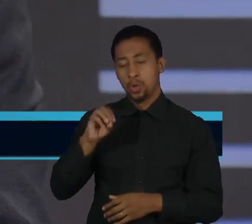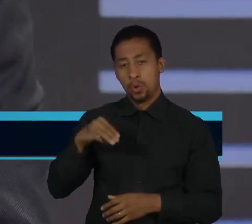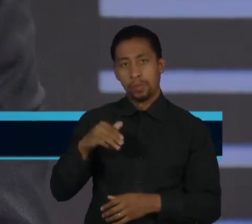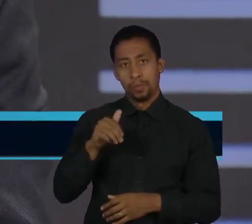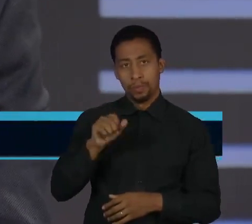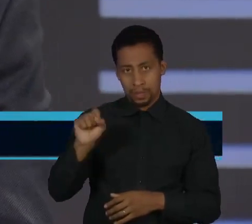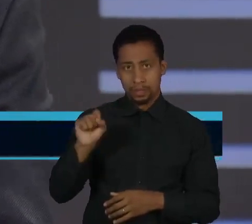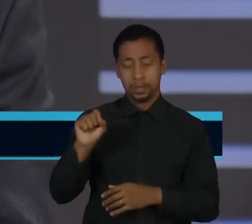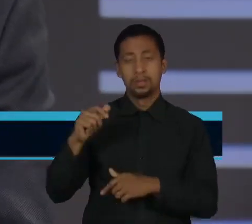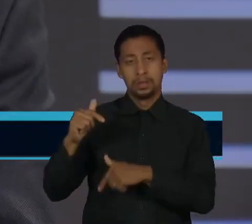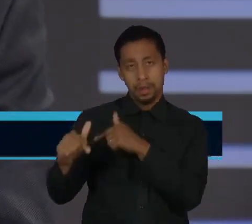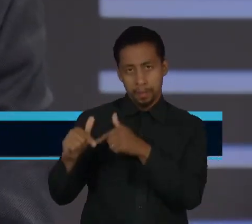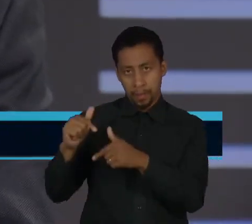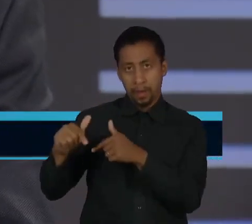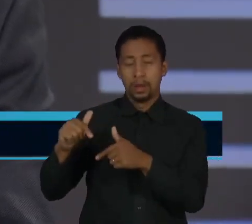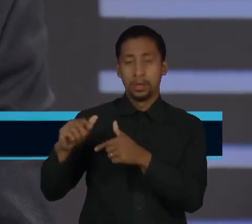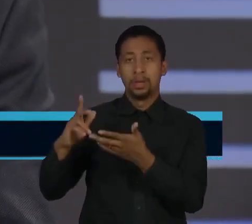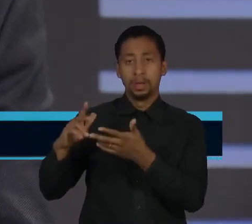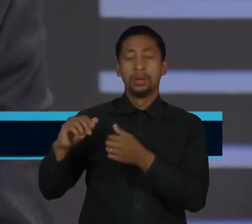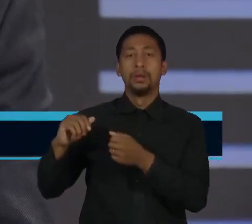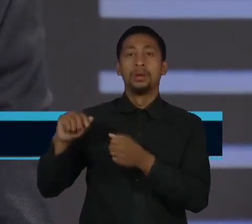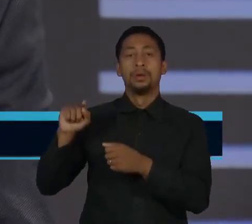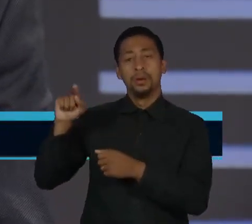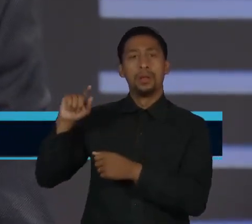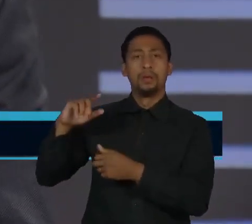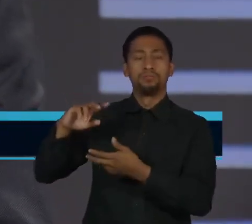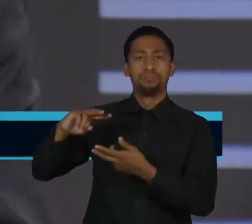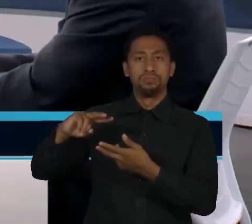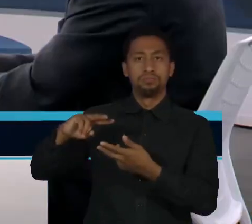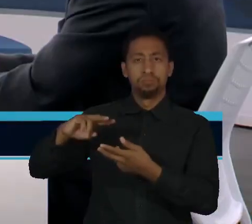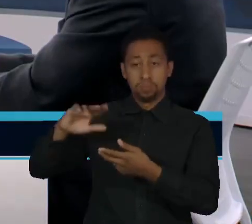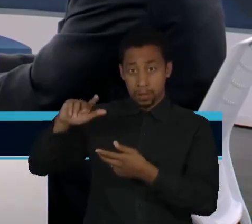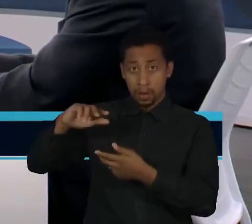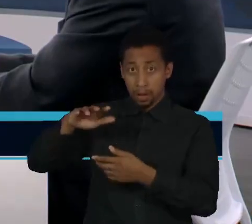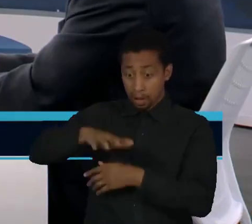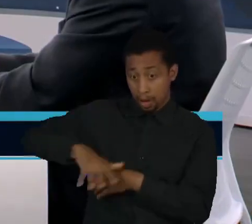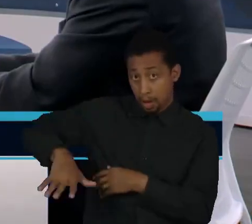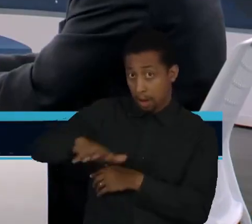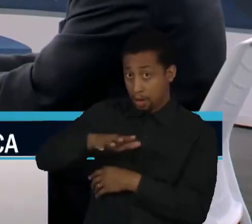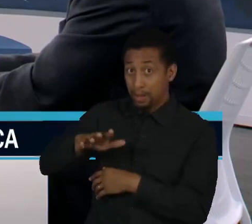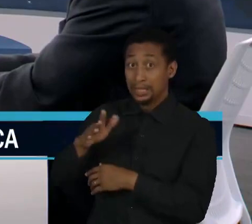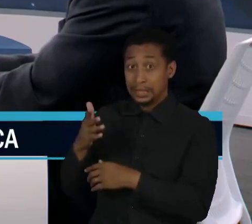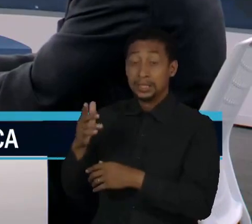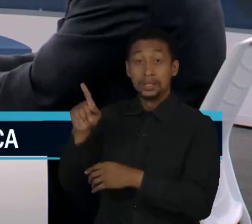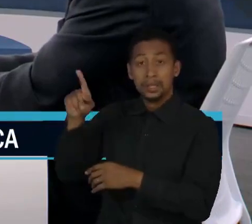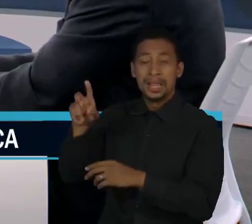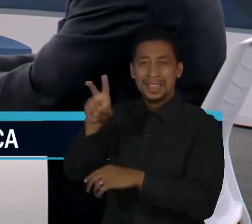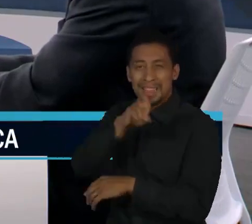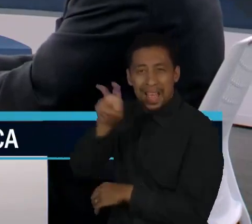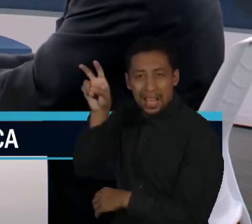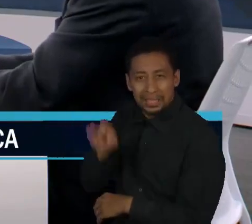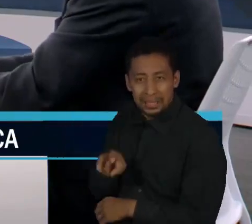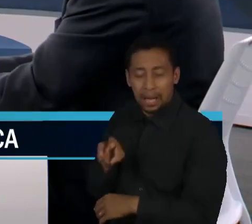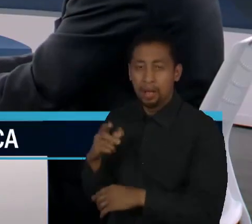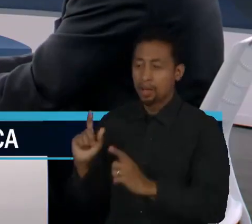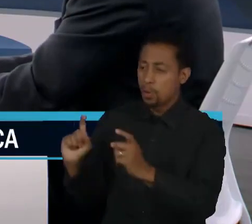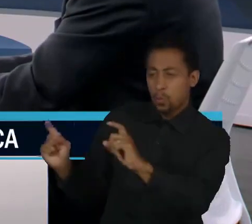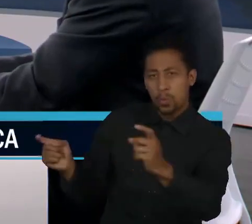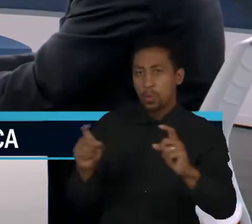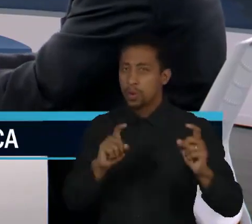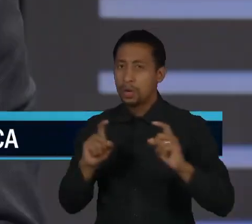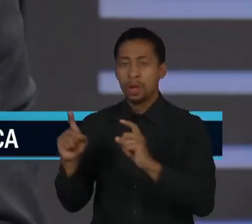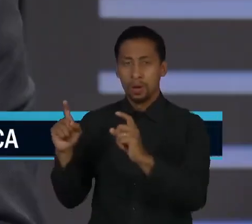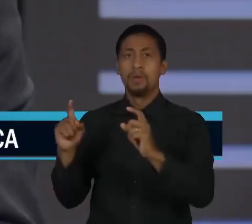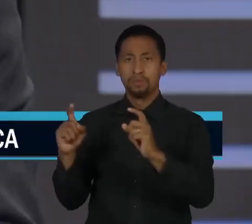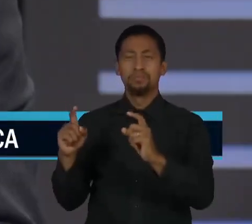da Petrobras, estava em Houston, no Texas, lá numa convenção enorme de petróleo, falando da possibilidade de importar gás da